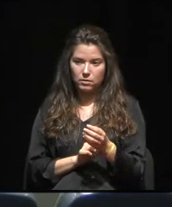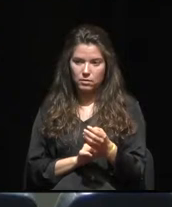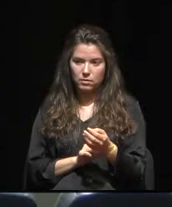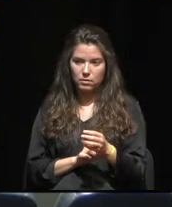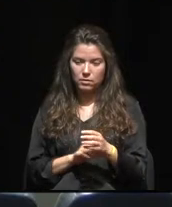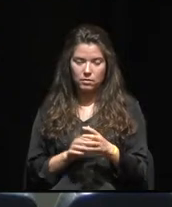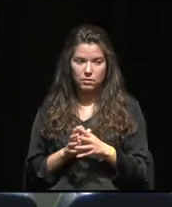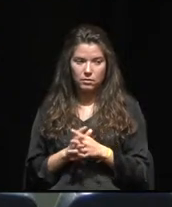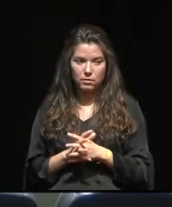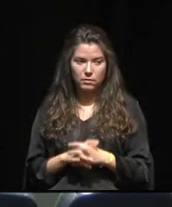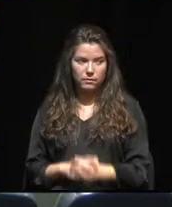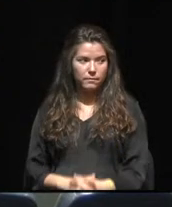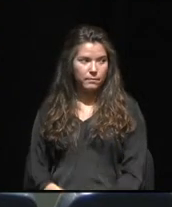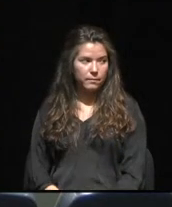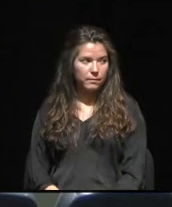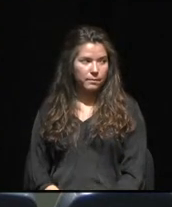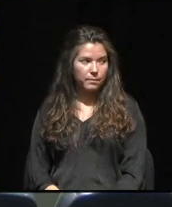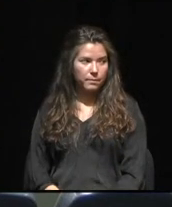antes